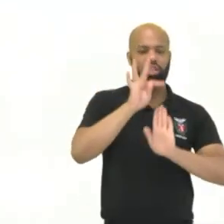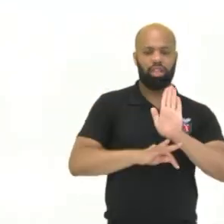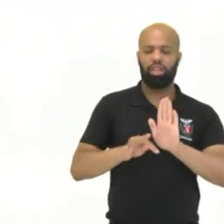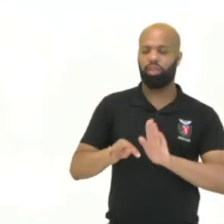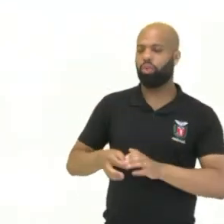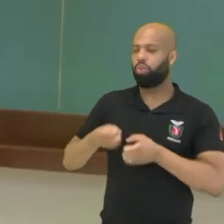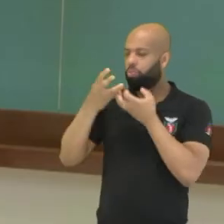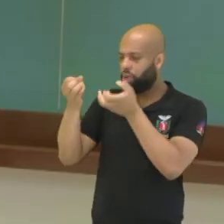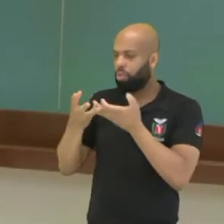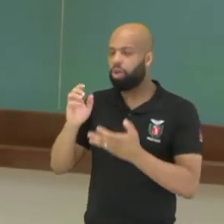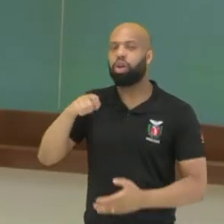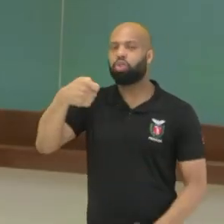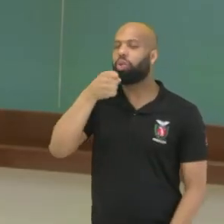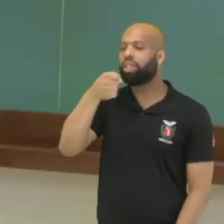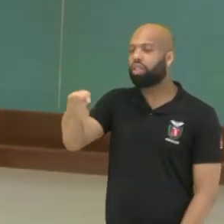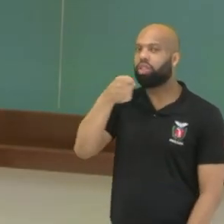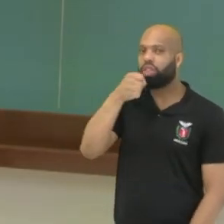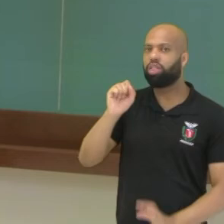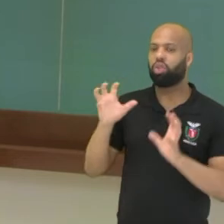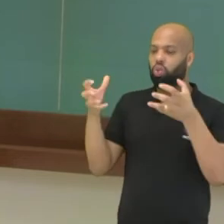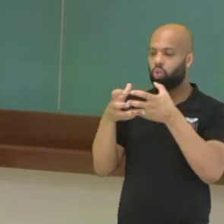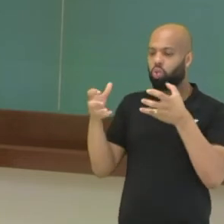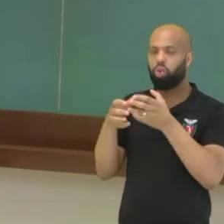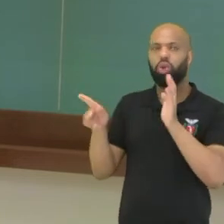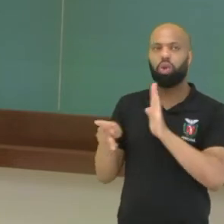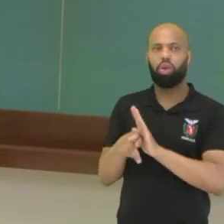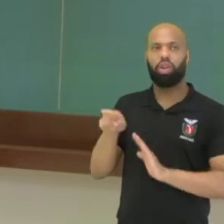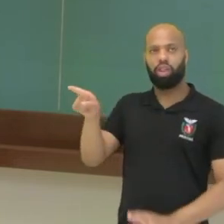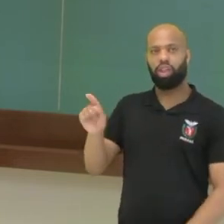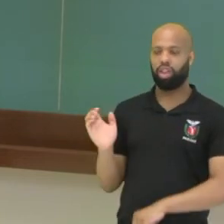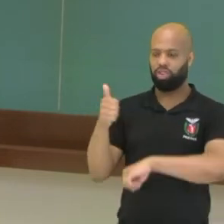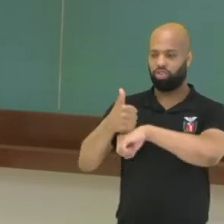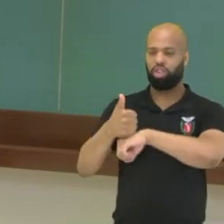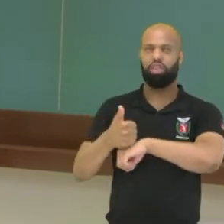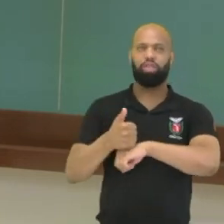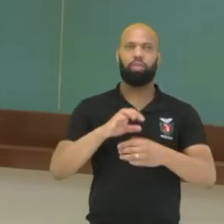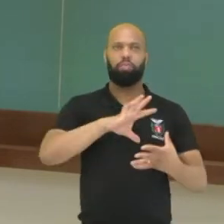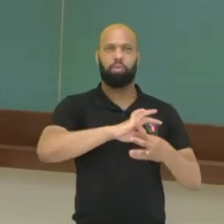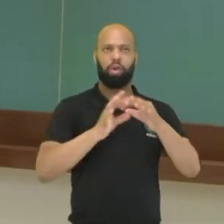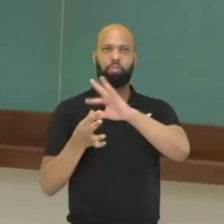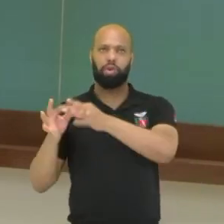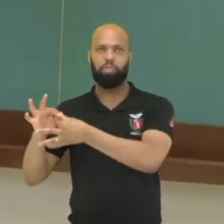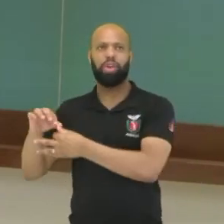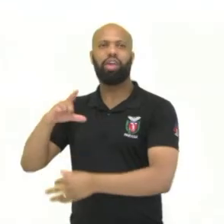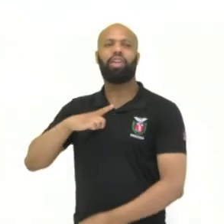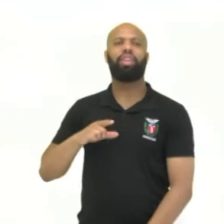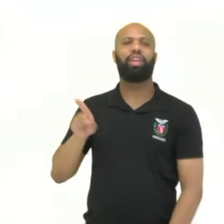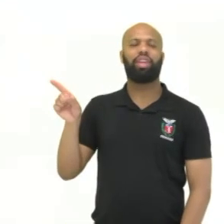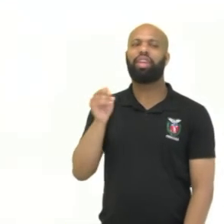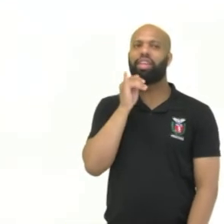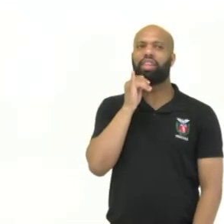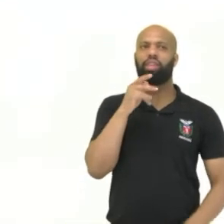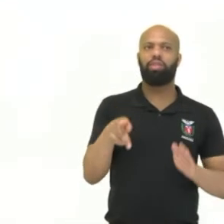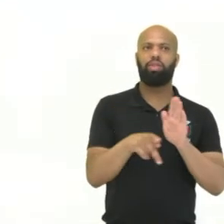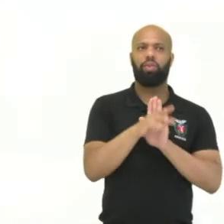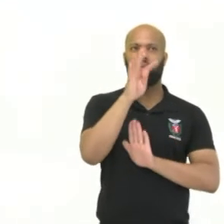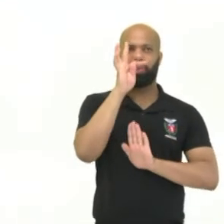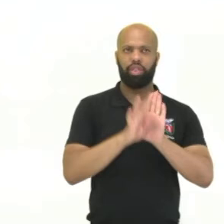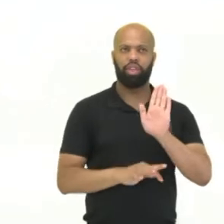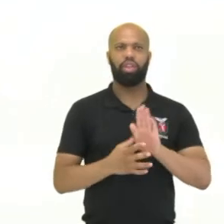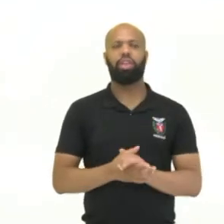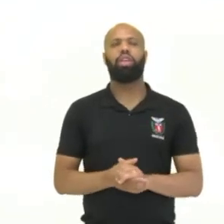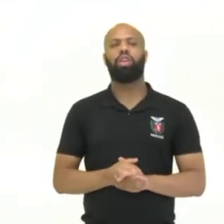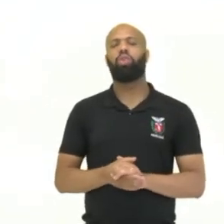notícia sobre uma entrevista coletiva dada pela chefe da Olimpíada. Então aqui eu tenho o exemplo do texto, E